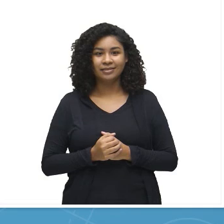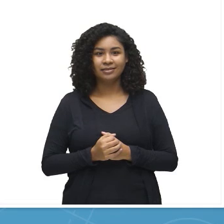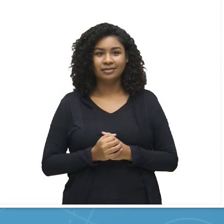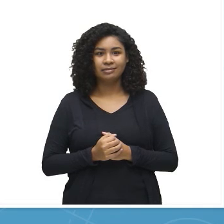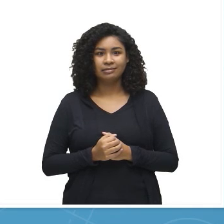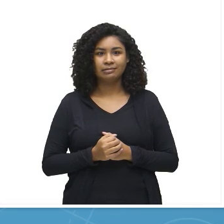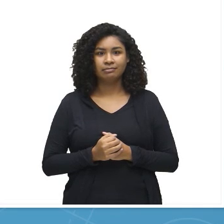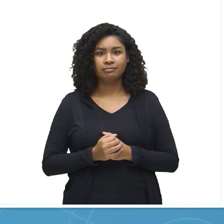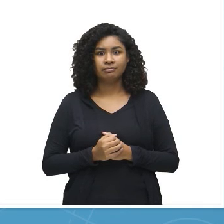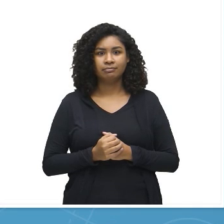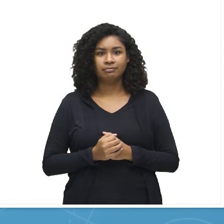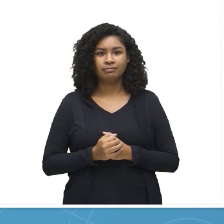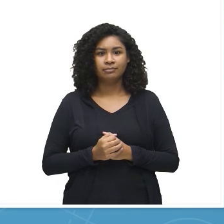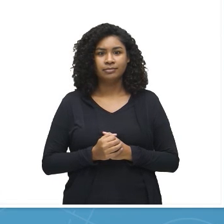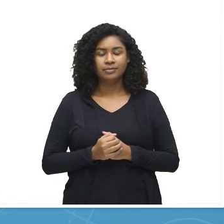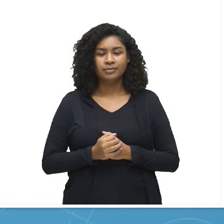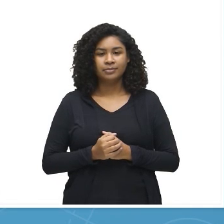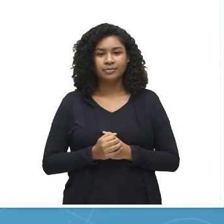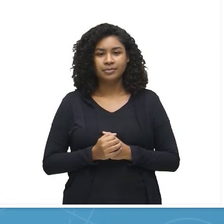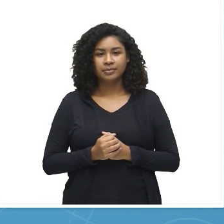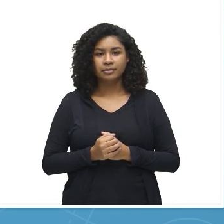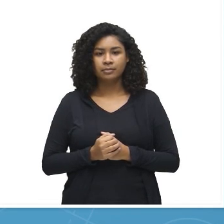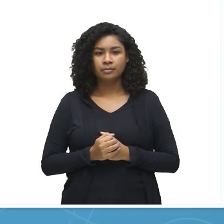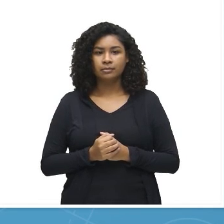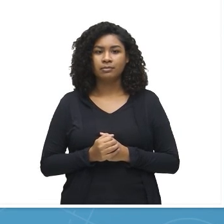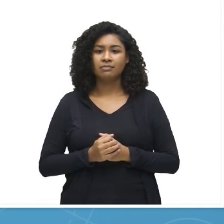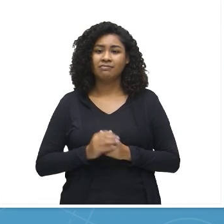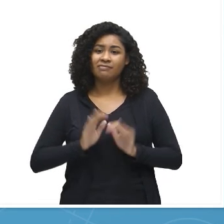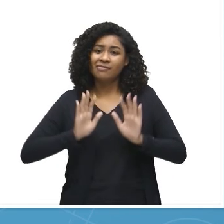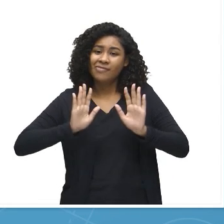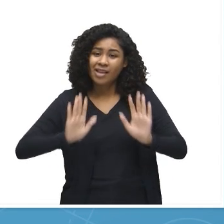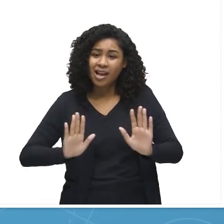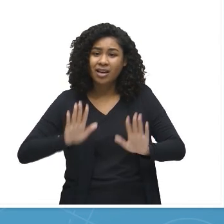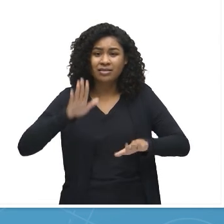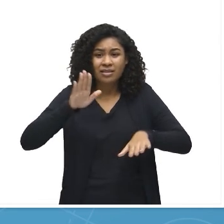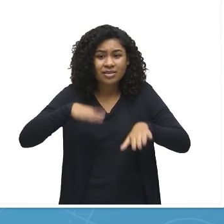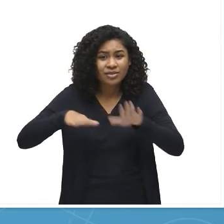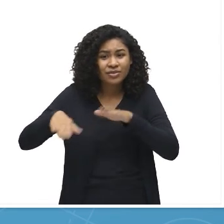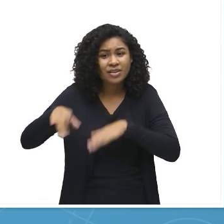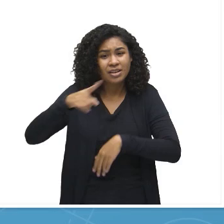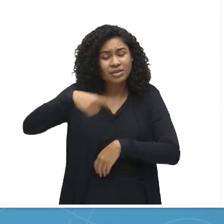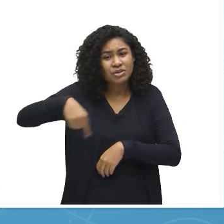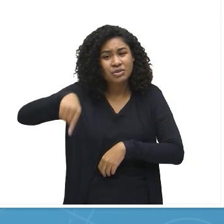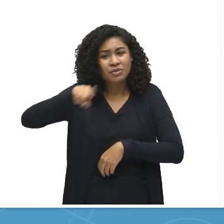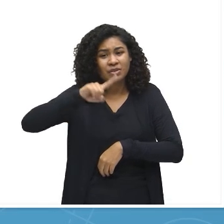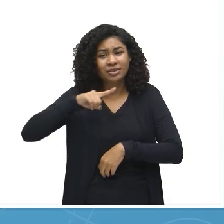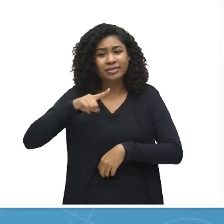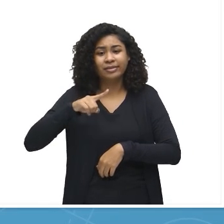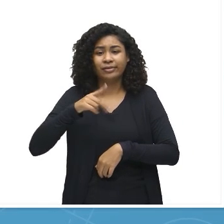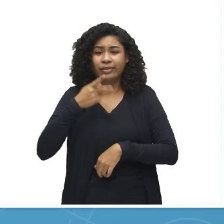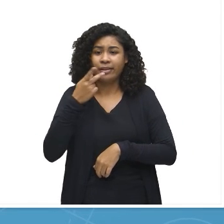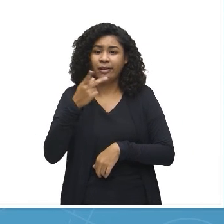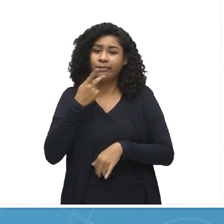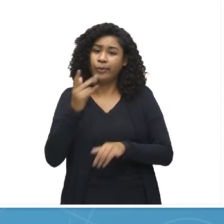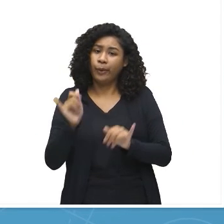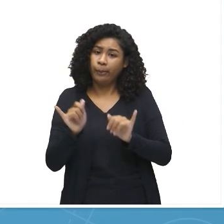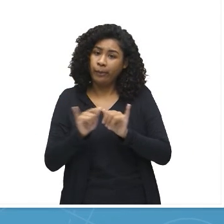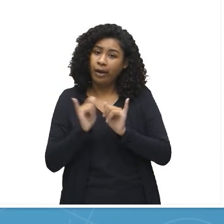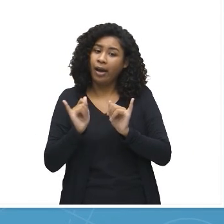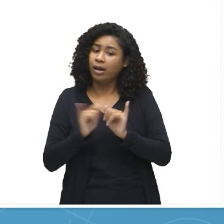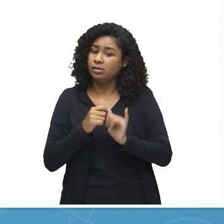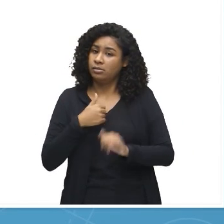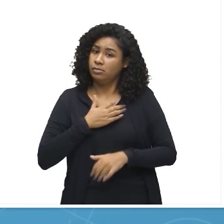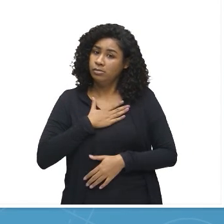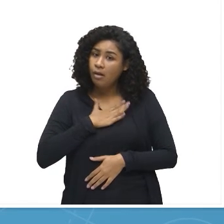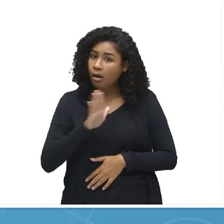Menos quando vocês estão falando coisas impróprias, né? Como eu vi aí que foi o caso. Então vamos